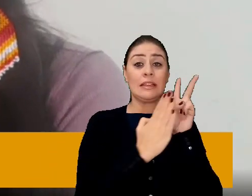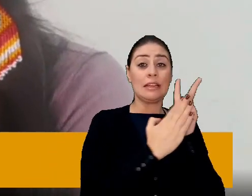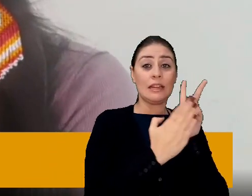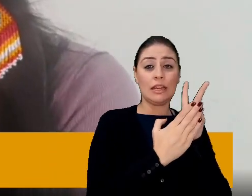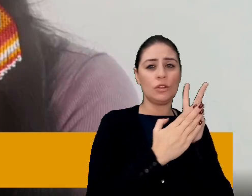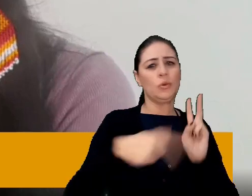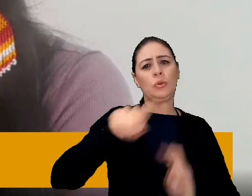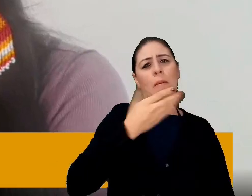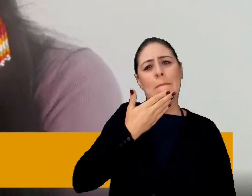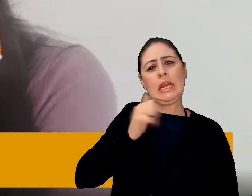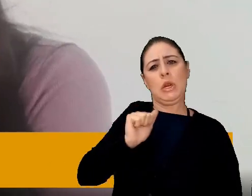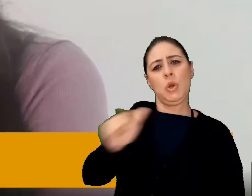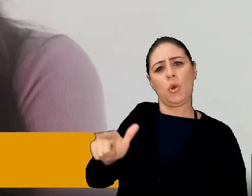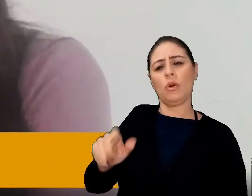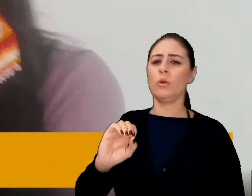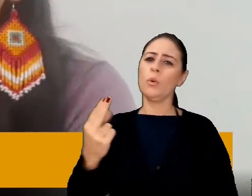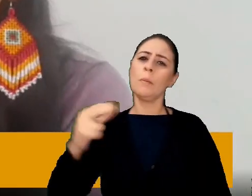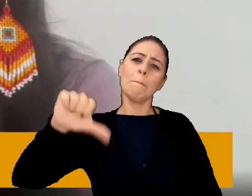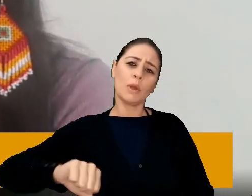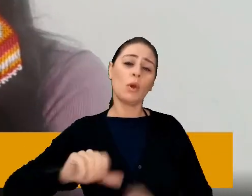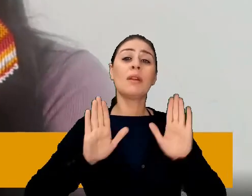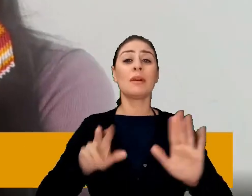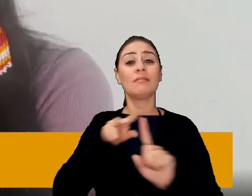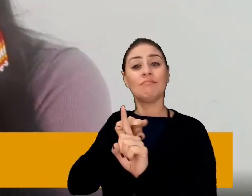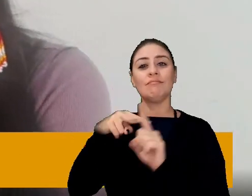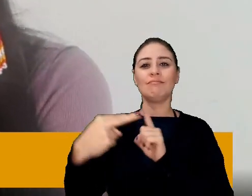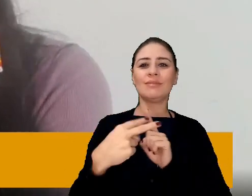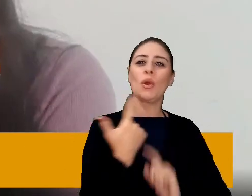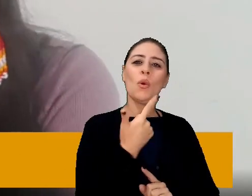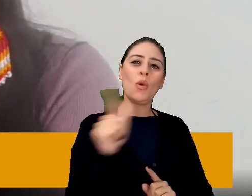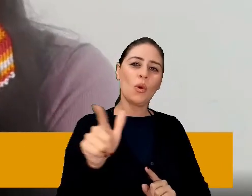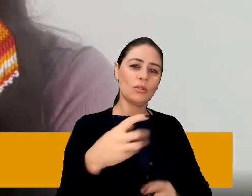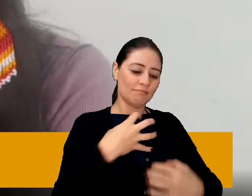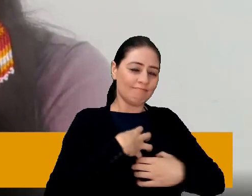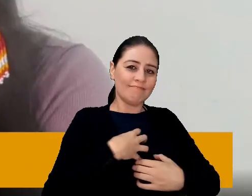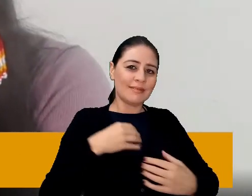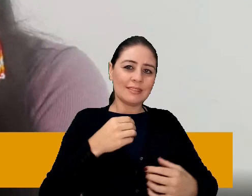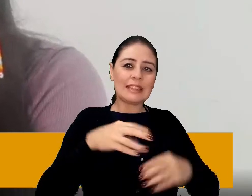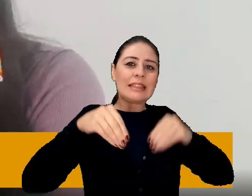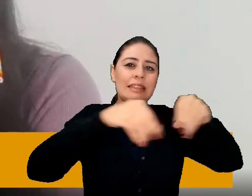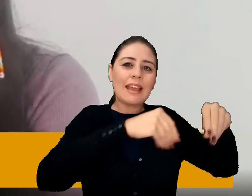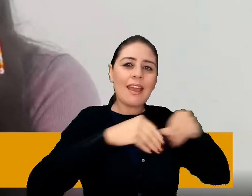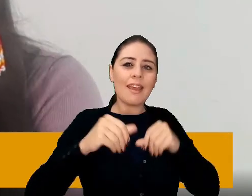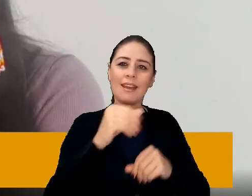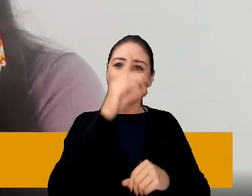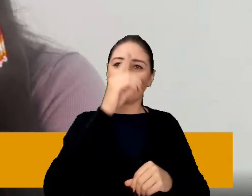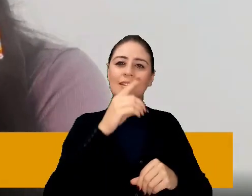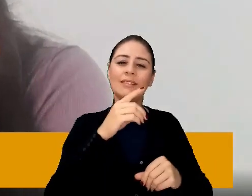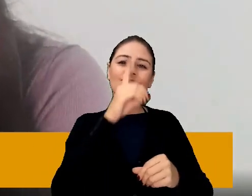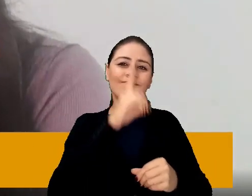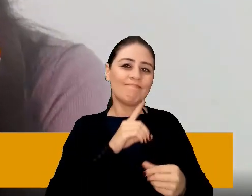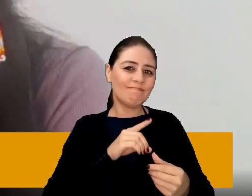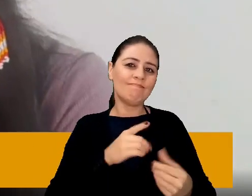diferença do indígena, não somos nem melhores e nem piores, mas é que a gente tem um outro modo de se relacionar com a terra, né? O